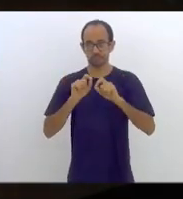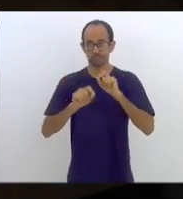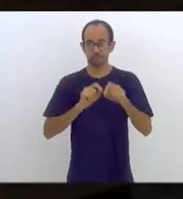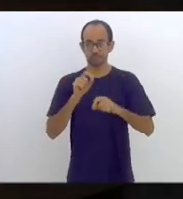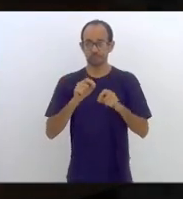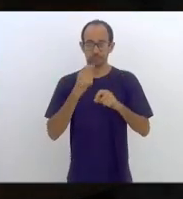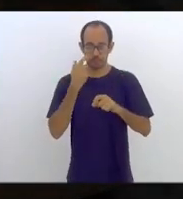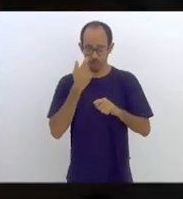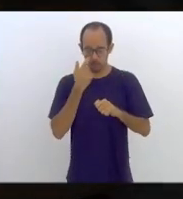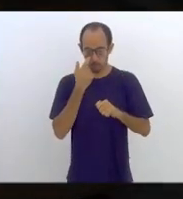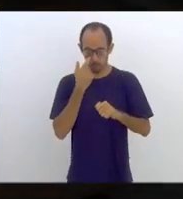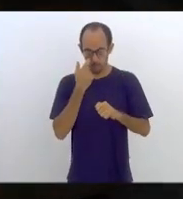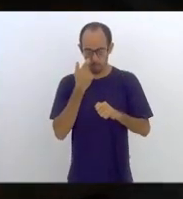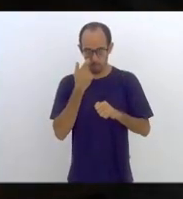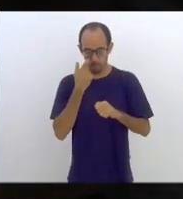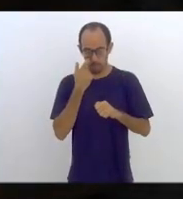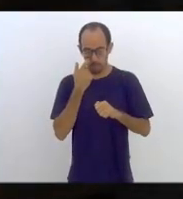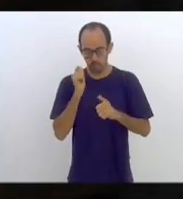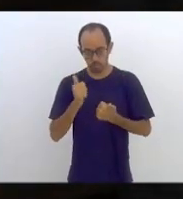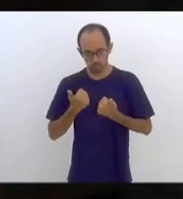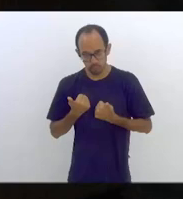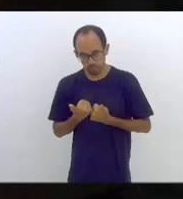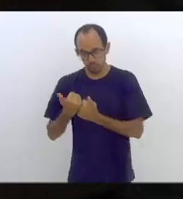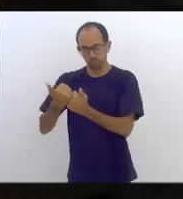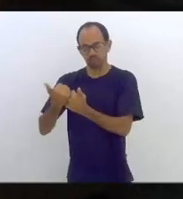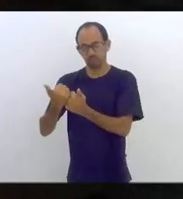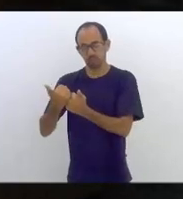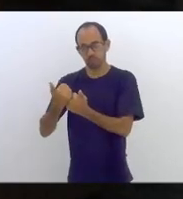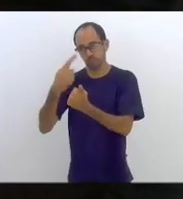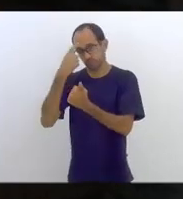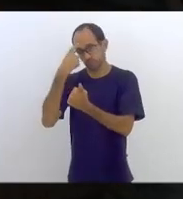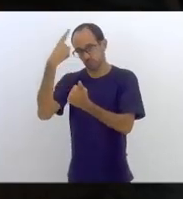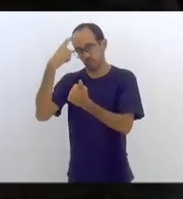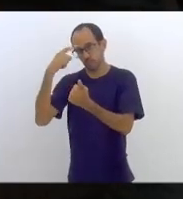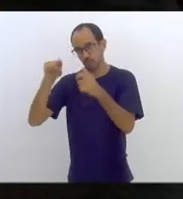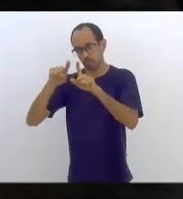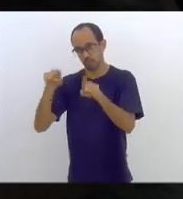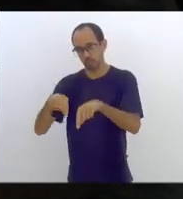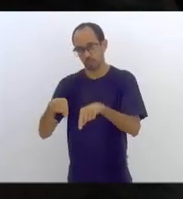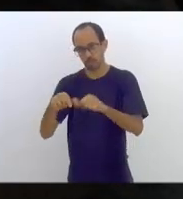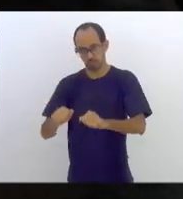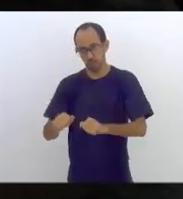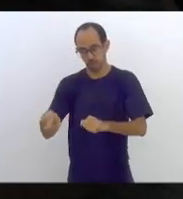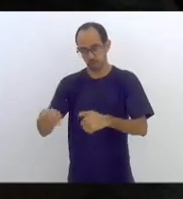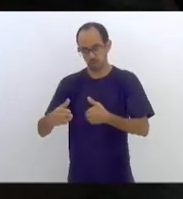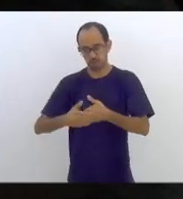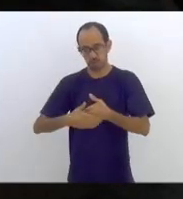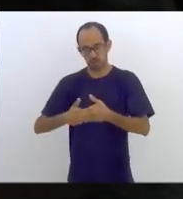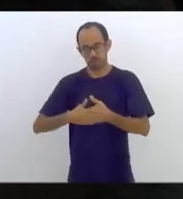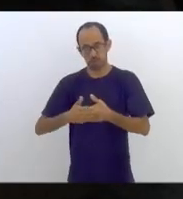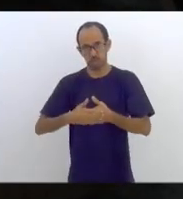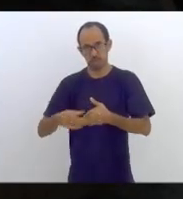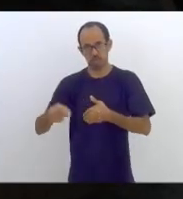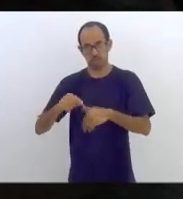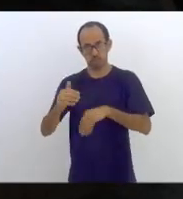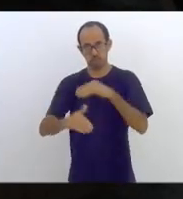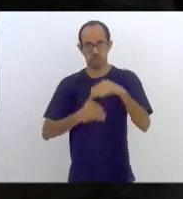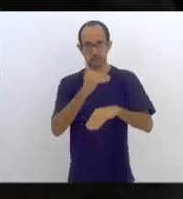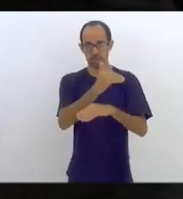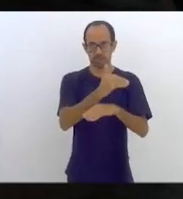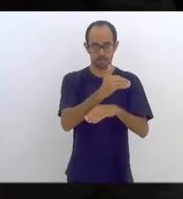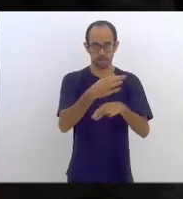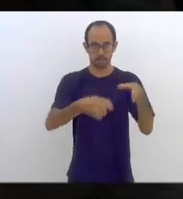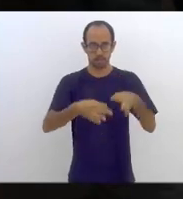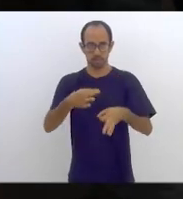digamos corroborando a ideia de que um servidor pode por conta própria ultrapassar uma decisão judicial e também